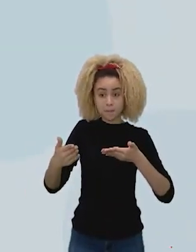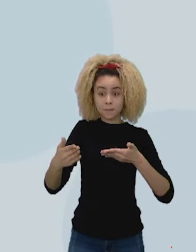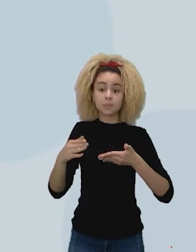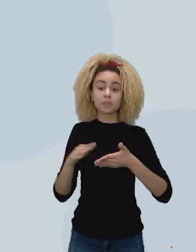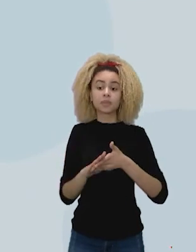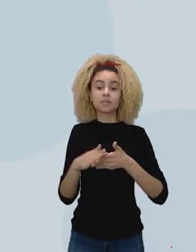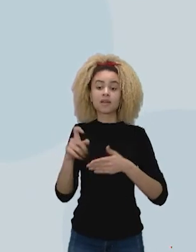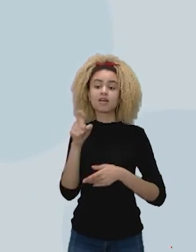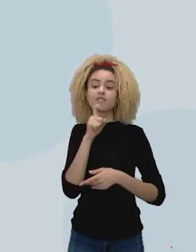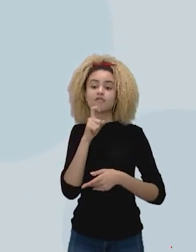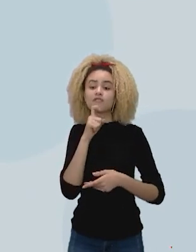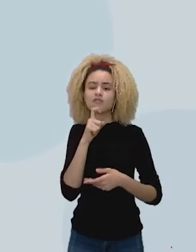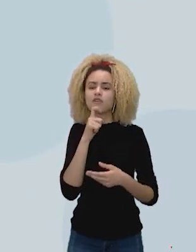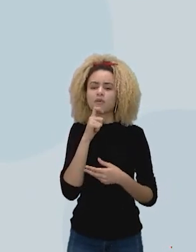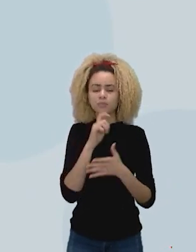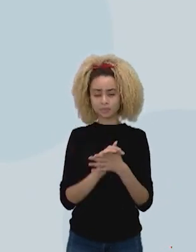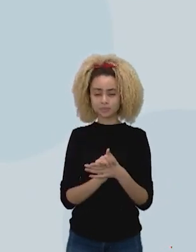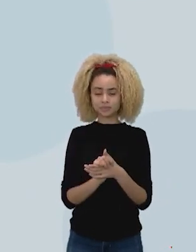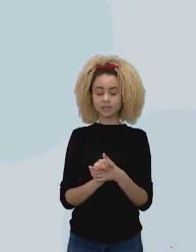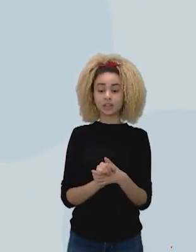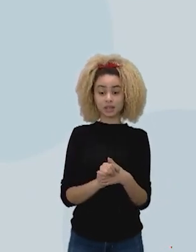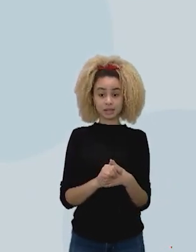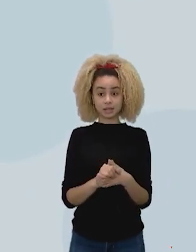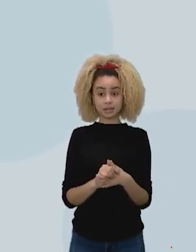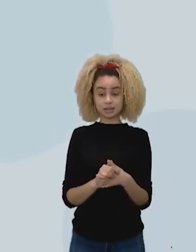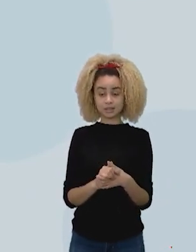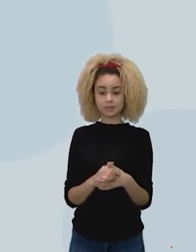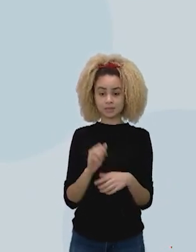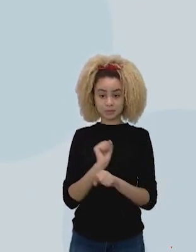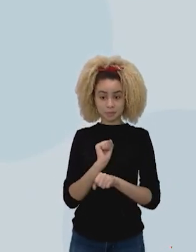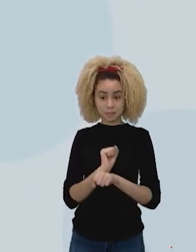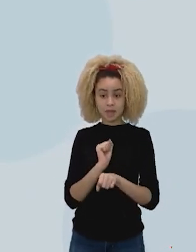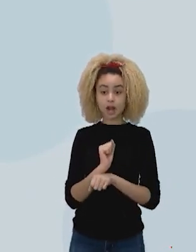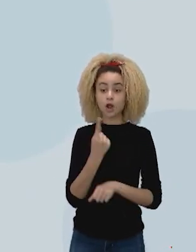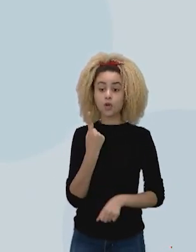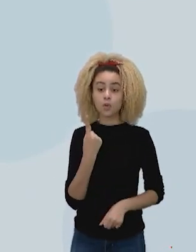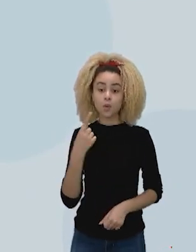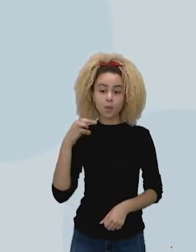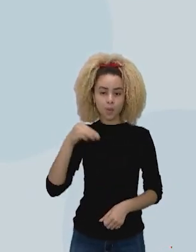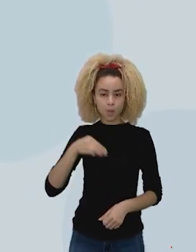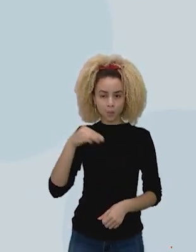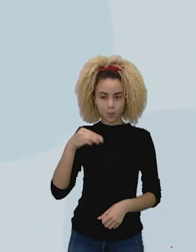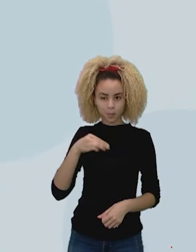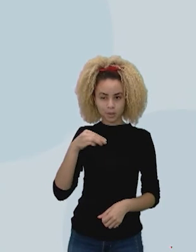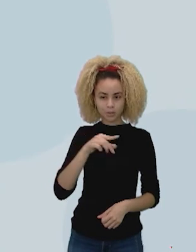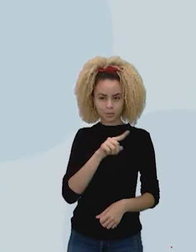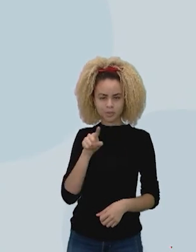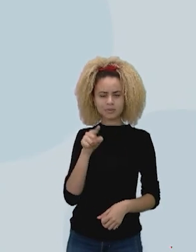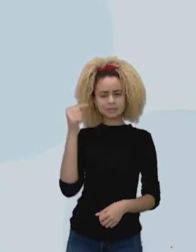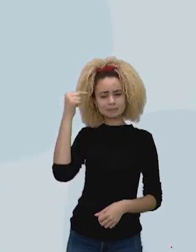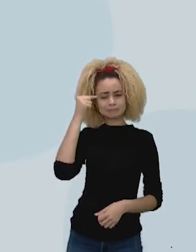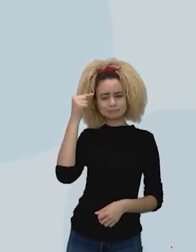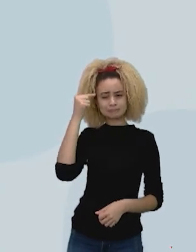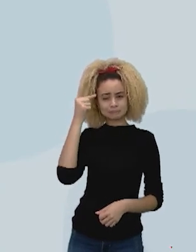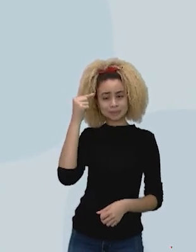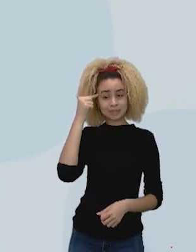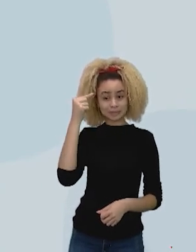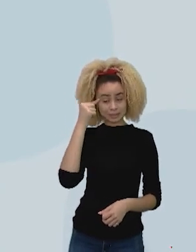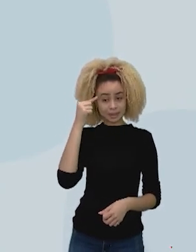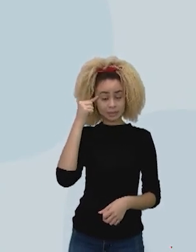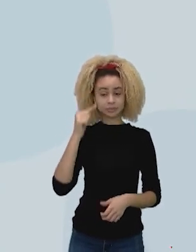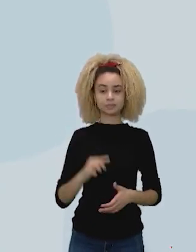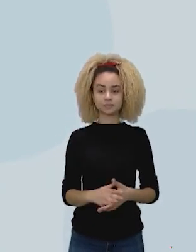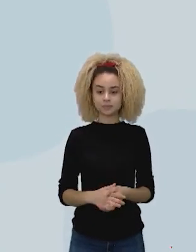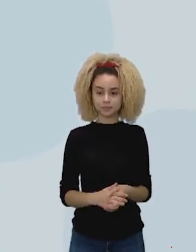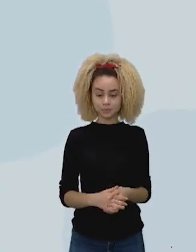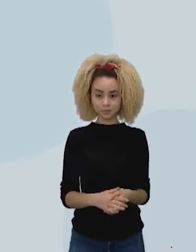fonte fria. Vamos lá, eu vou te dar aí 1 minutinho para você pensar. Para mim, enquanto isso eu vou falando.